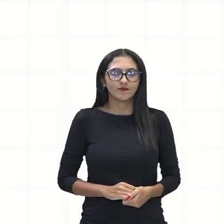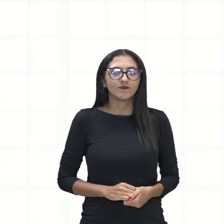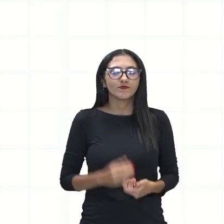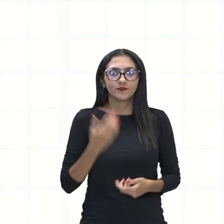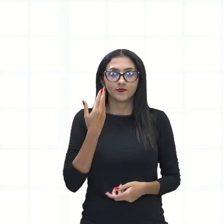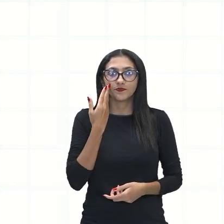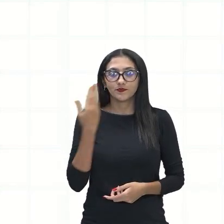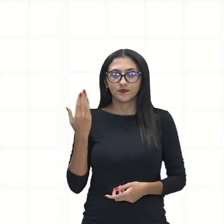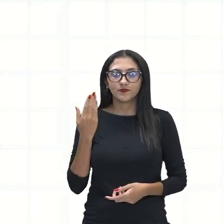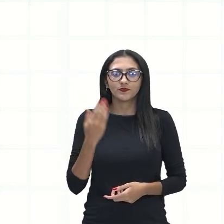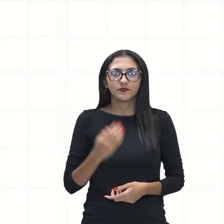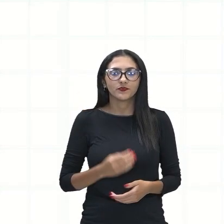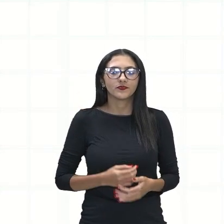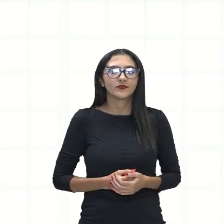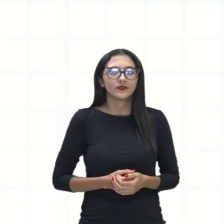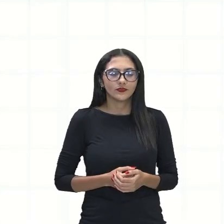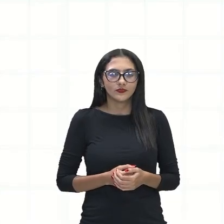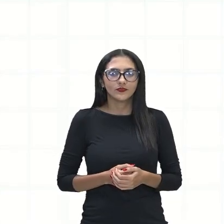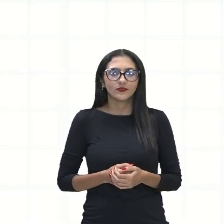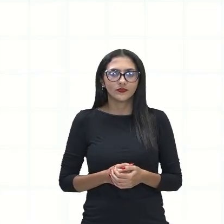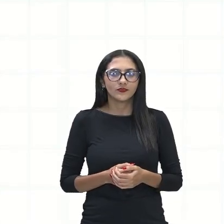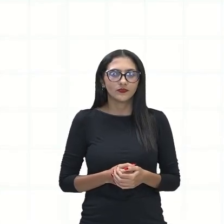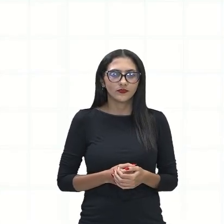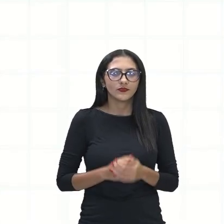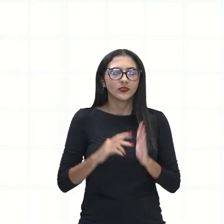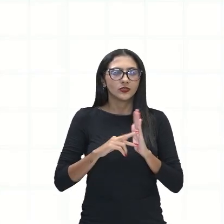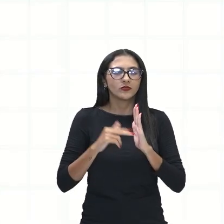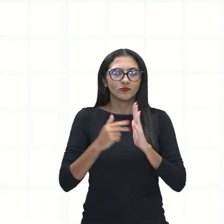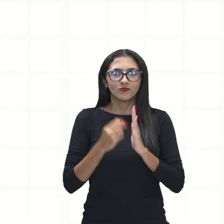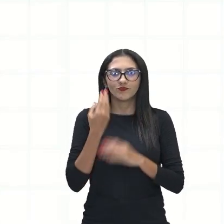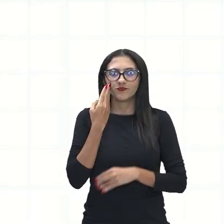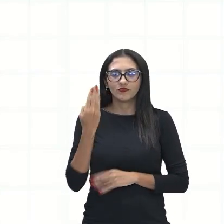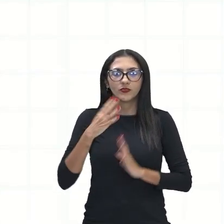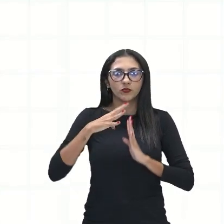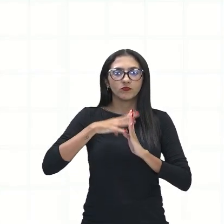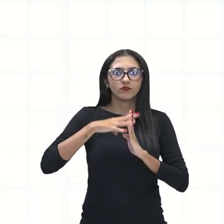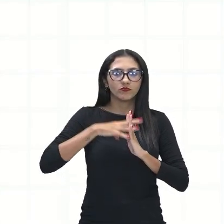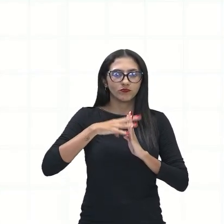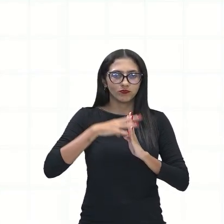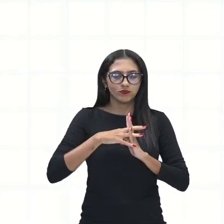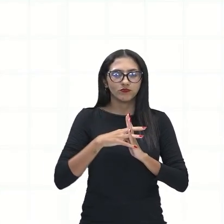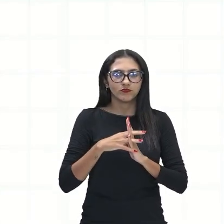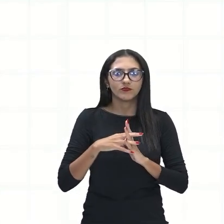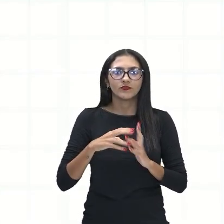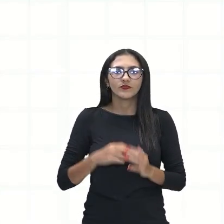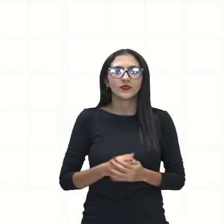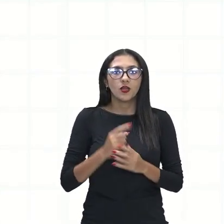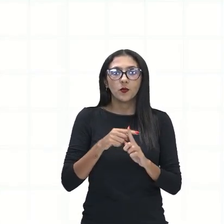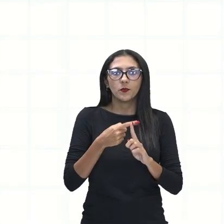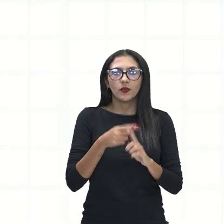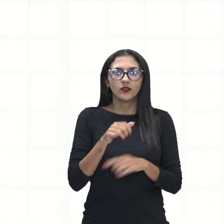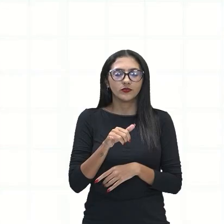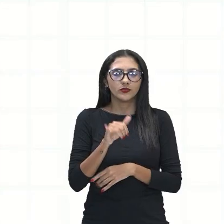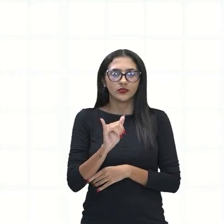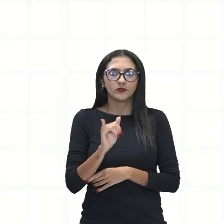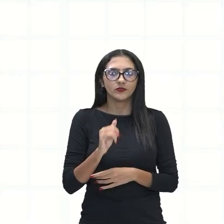Strawberry, morango, olha só, consoante mais Y. Vou tirar aqui, ó.